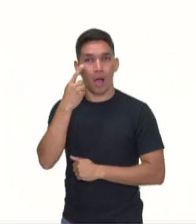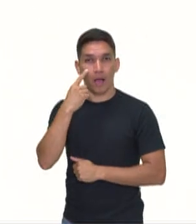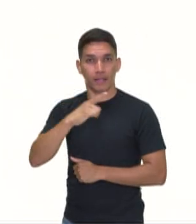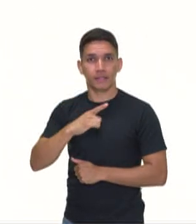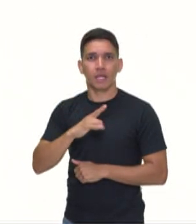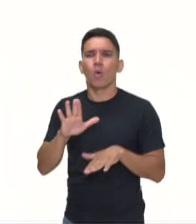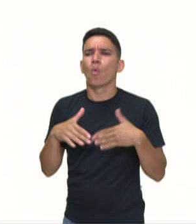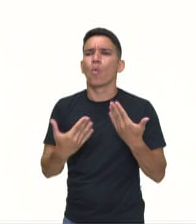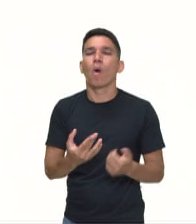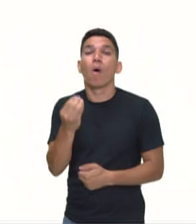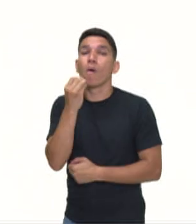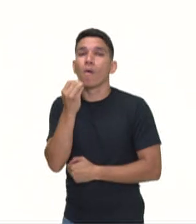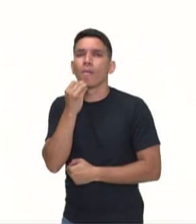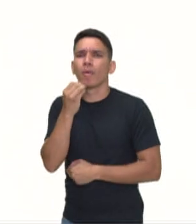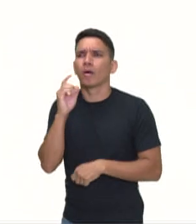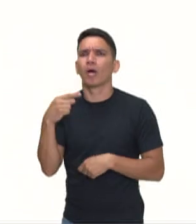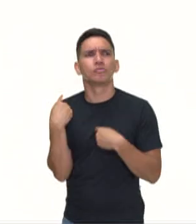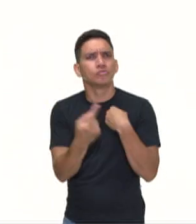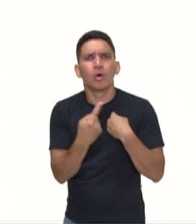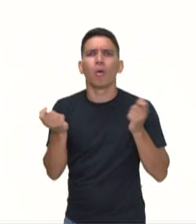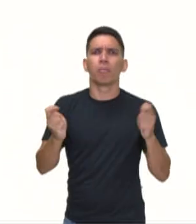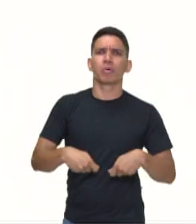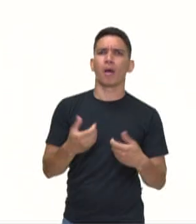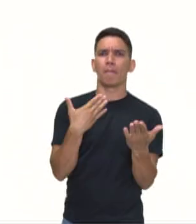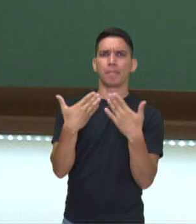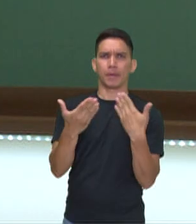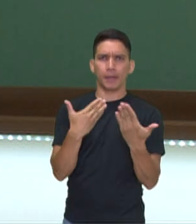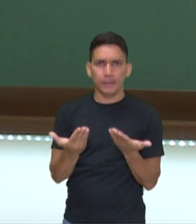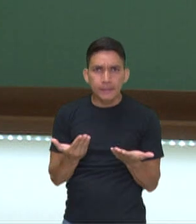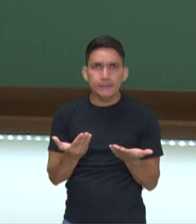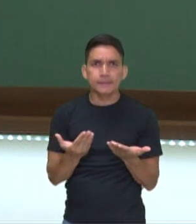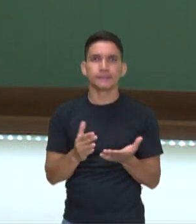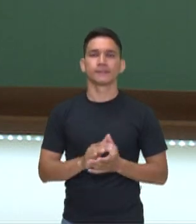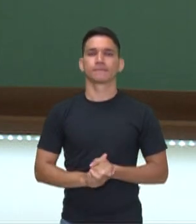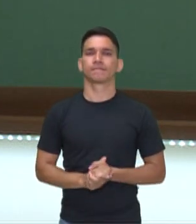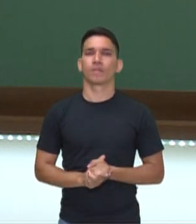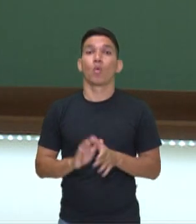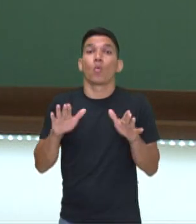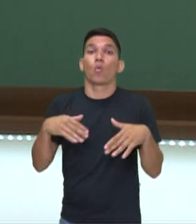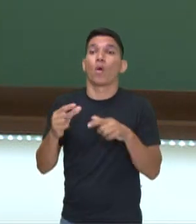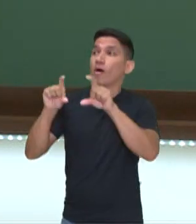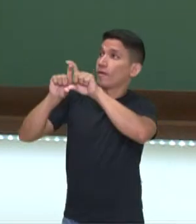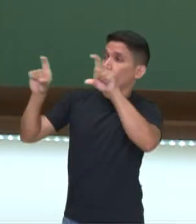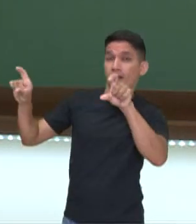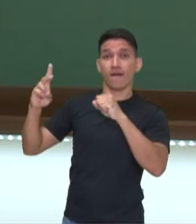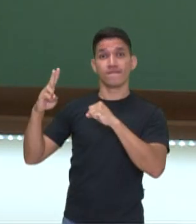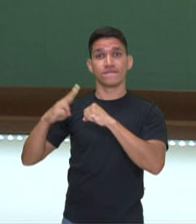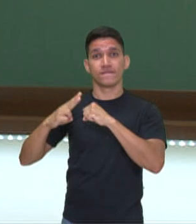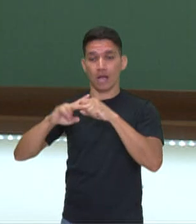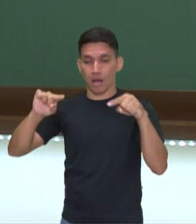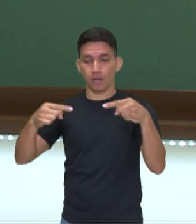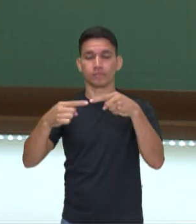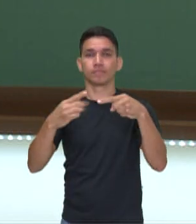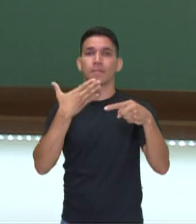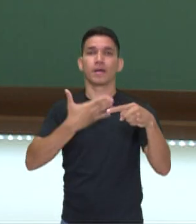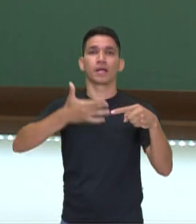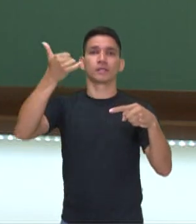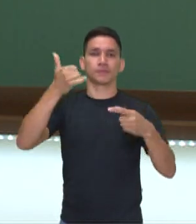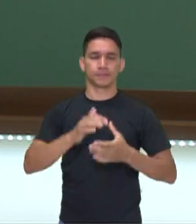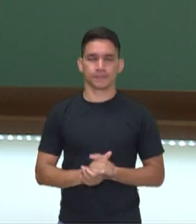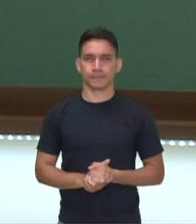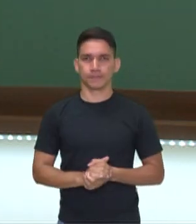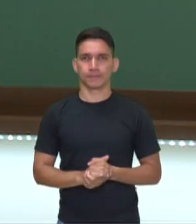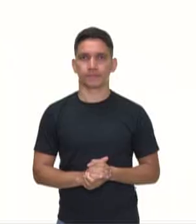a well-paid job. Aqui indica uma possibilidade. Qual dos modais eu posso utilizar pensando numa